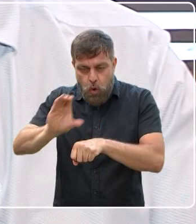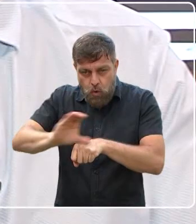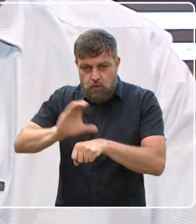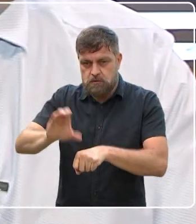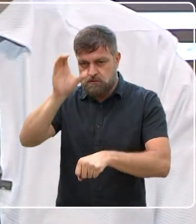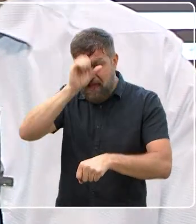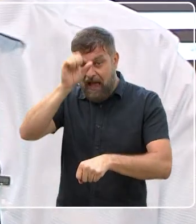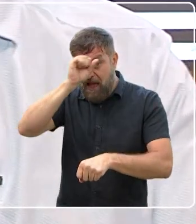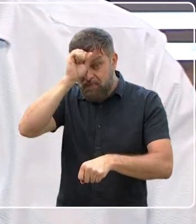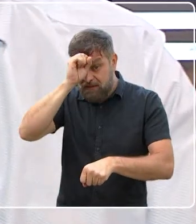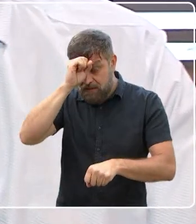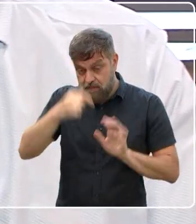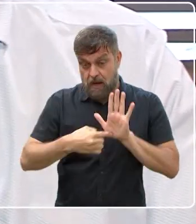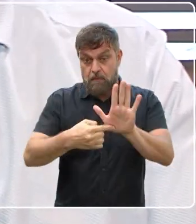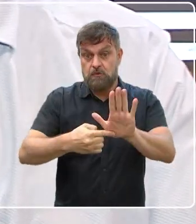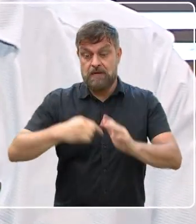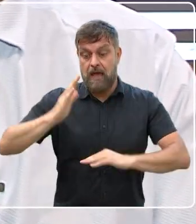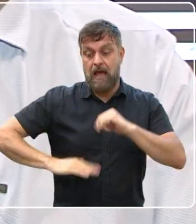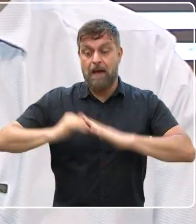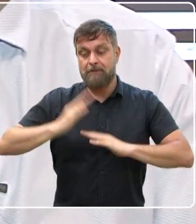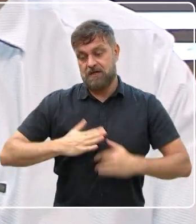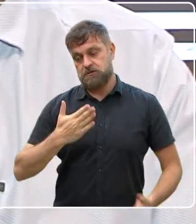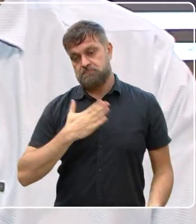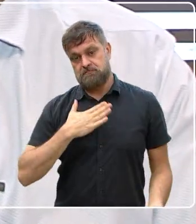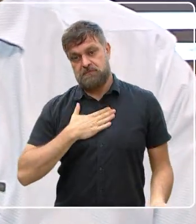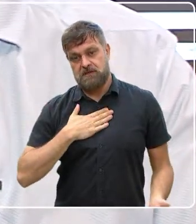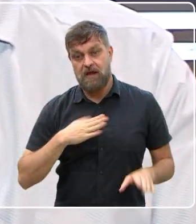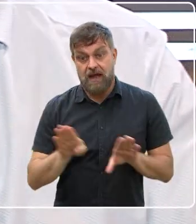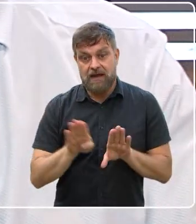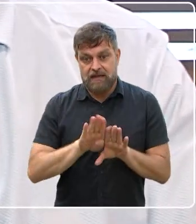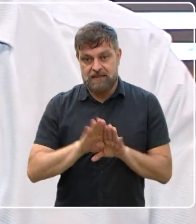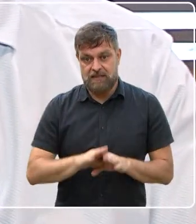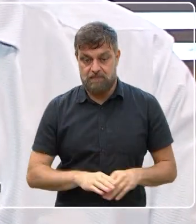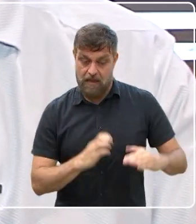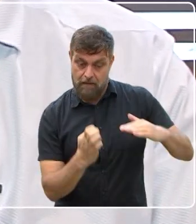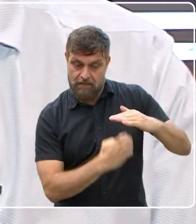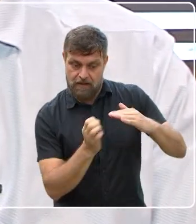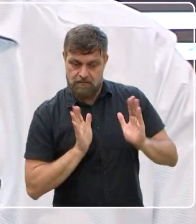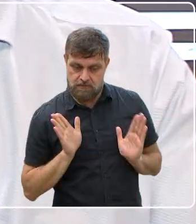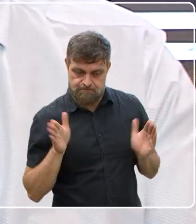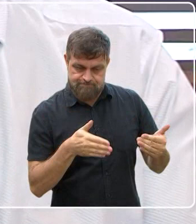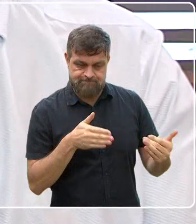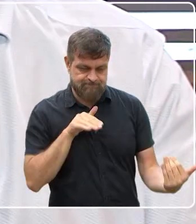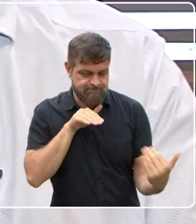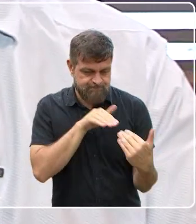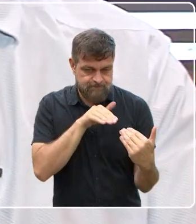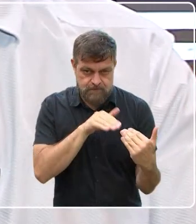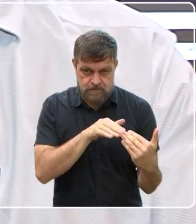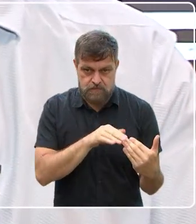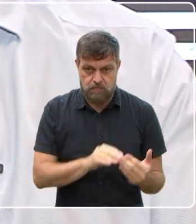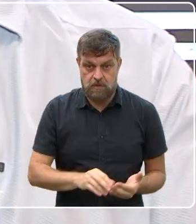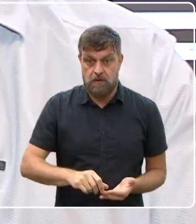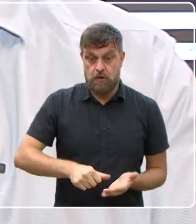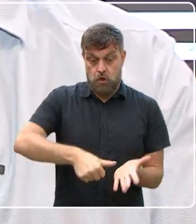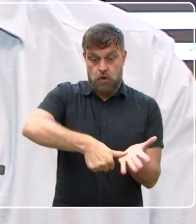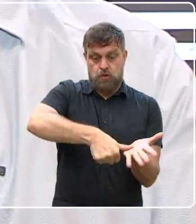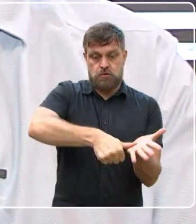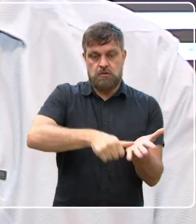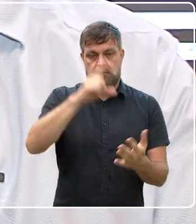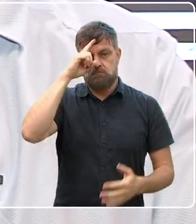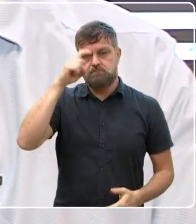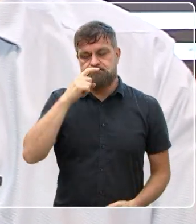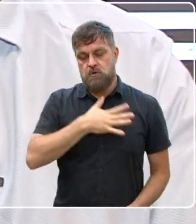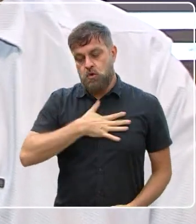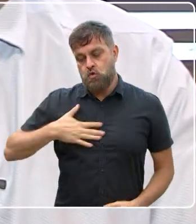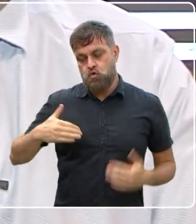curso, para mostrar trabalho e principalmente para atender o CNPJ e para que os sócios, a diretoria ficasse tranquila que